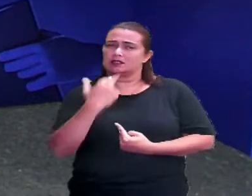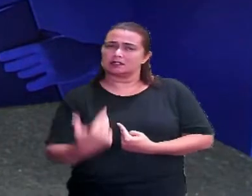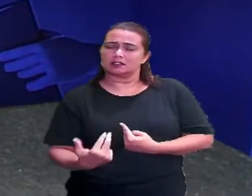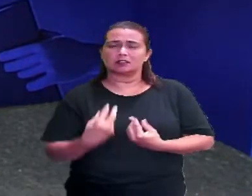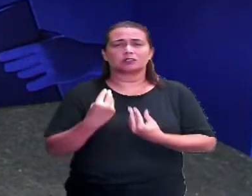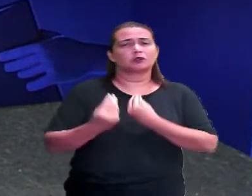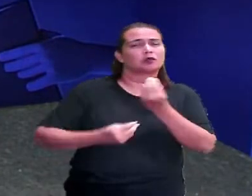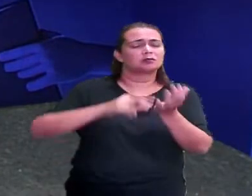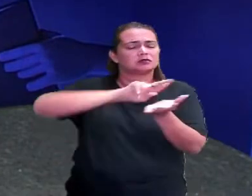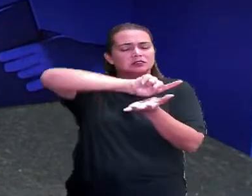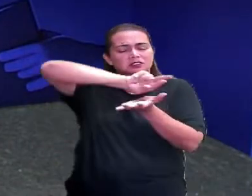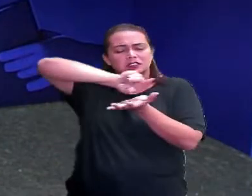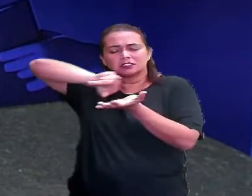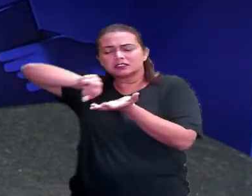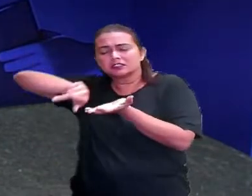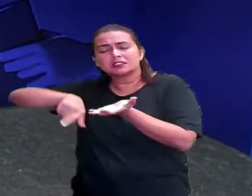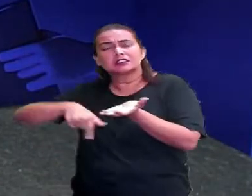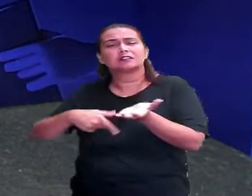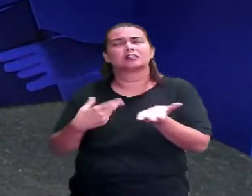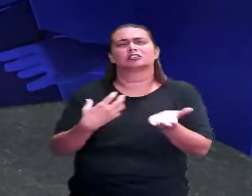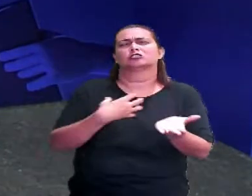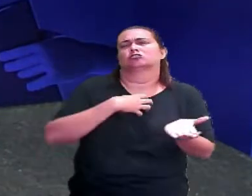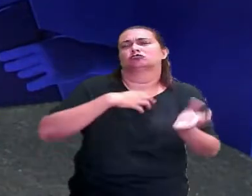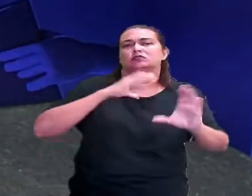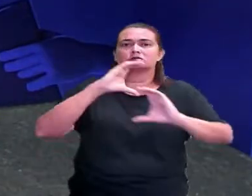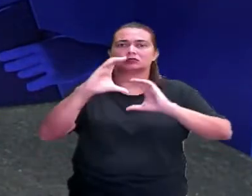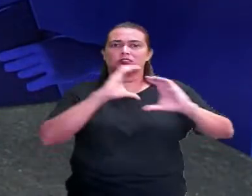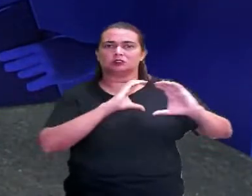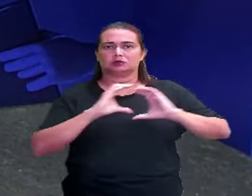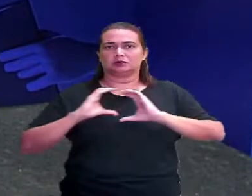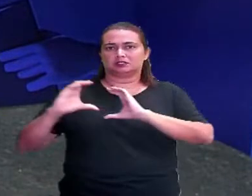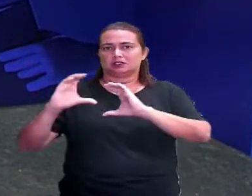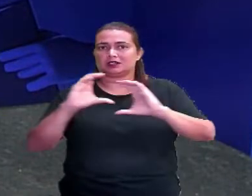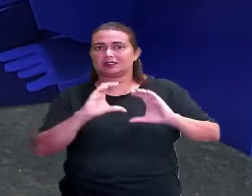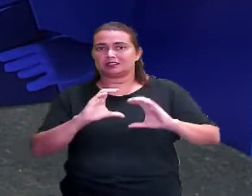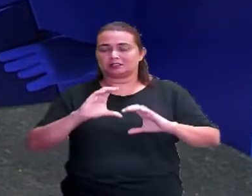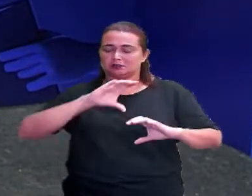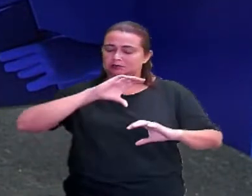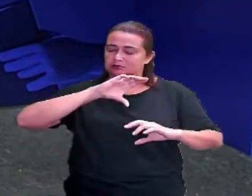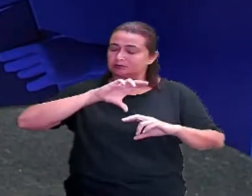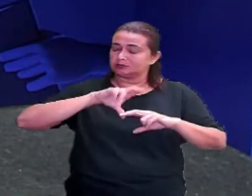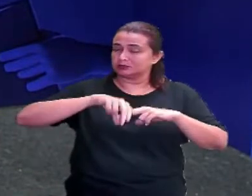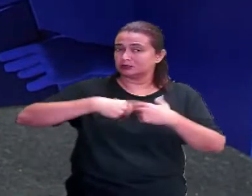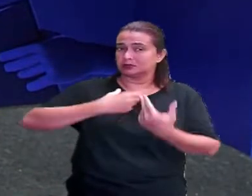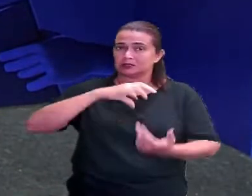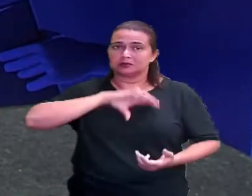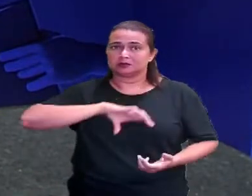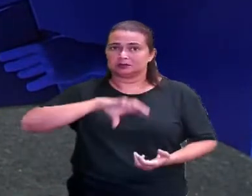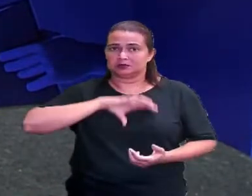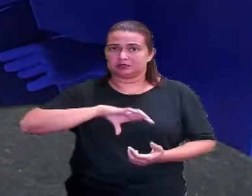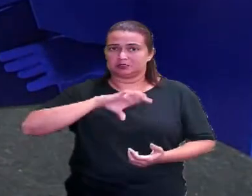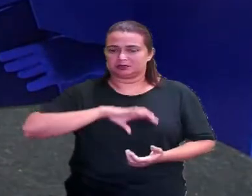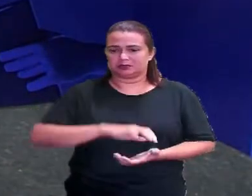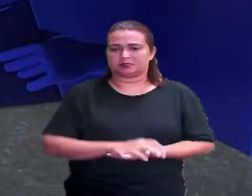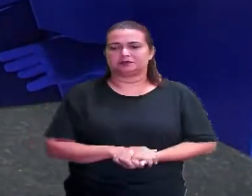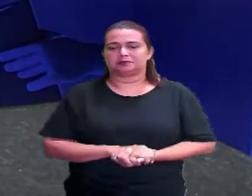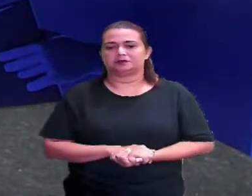diversas formas de comunicação, né, a partir da língua portuguesa. Então, vamos a ela.